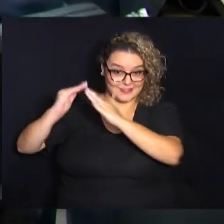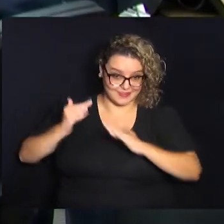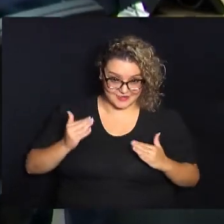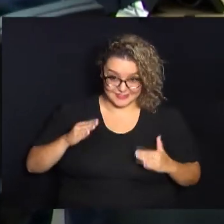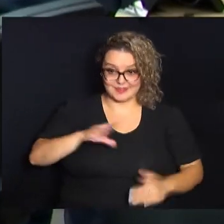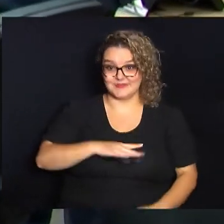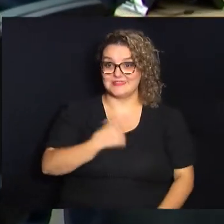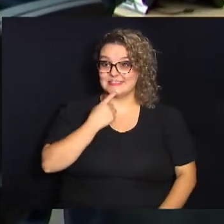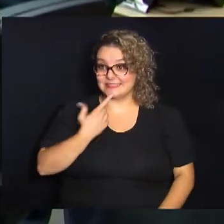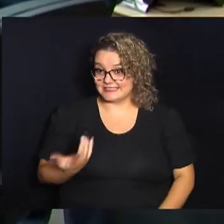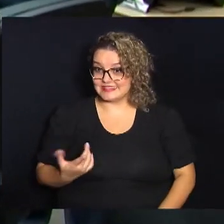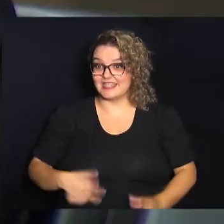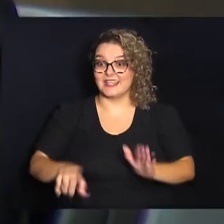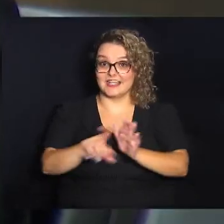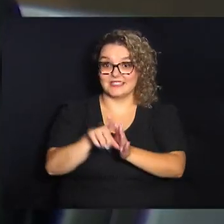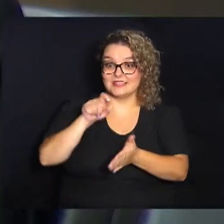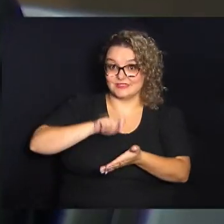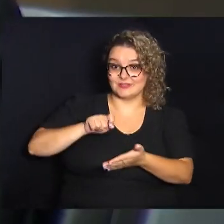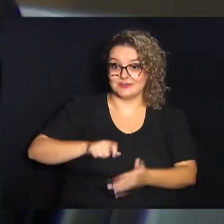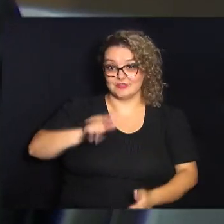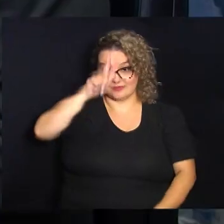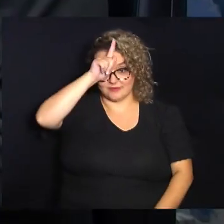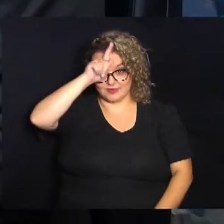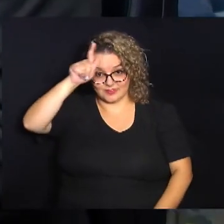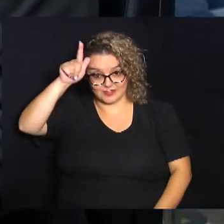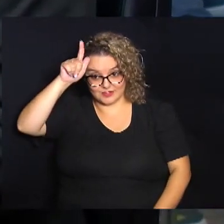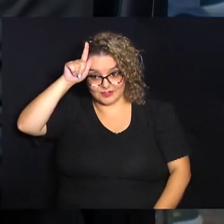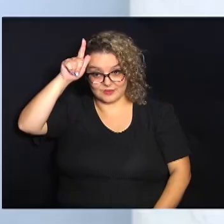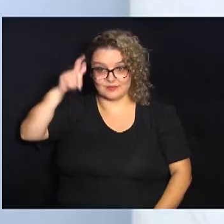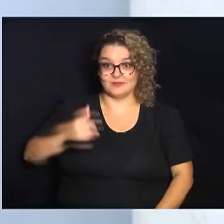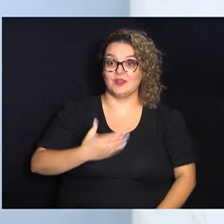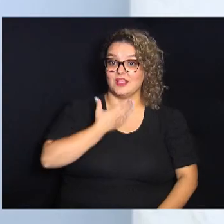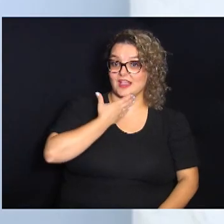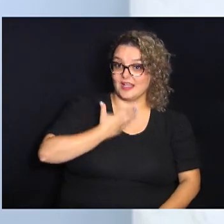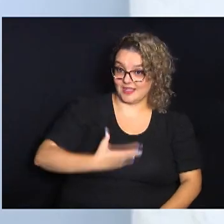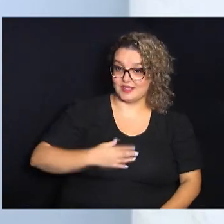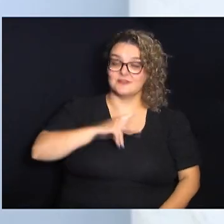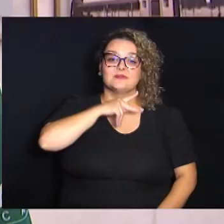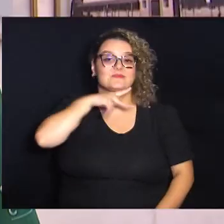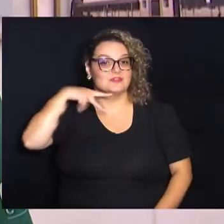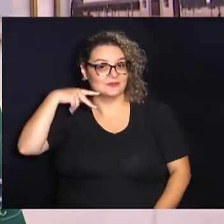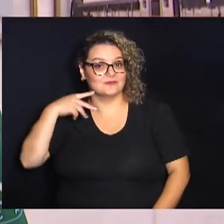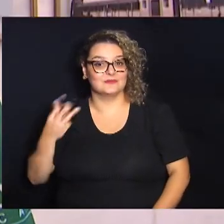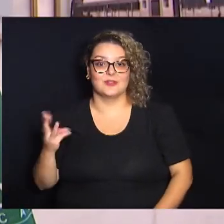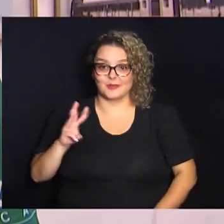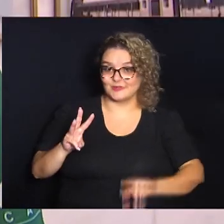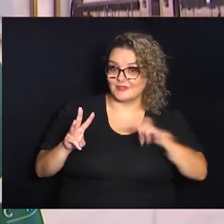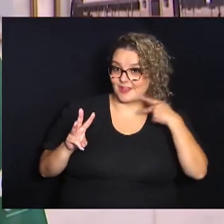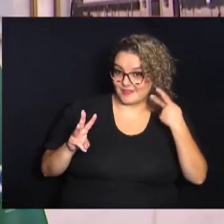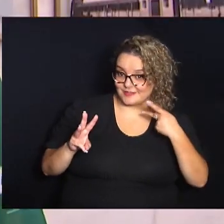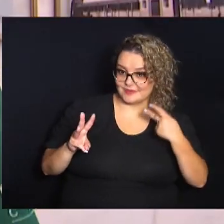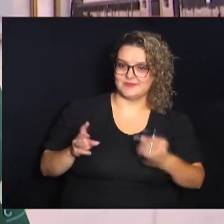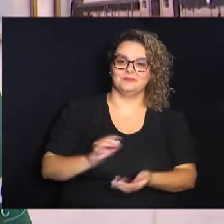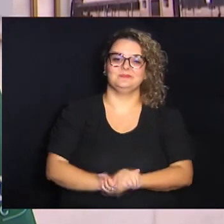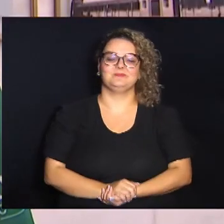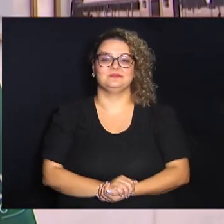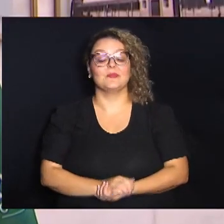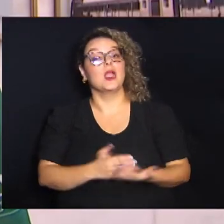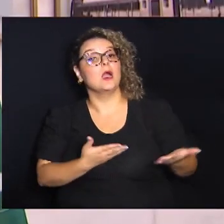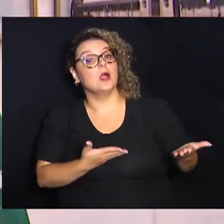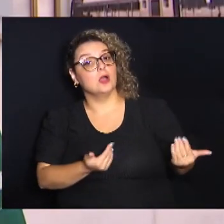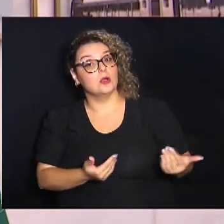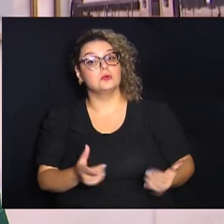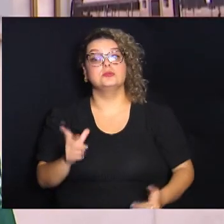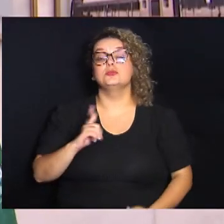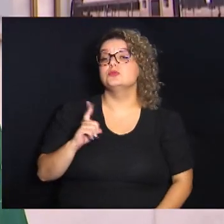município. A lei é de autoria dos vereadores Gustavo Peta, Carmo Luiz e Permínio Monteiro. Esses jovens, né, que têm